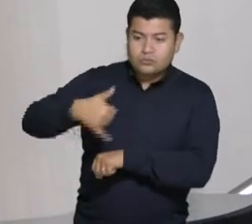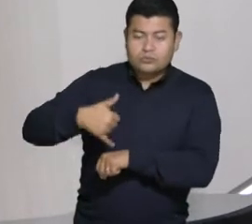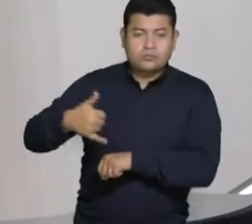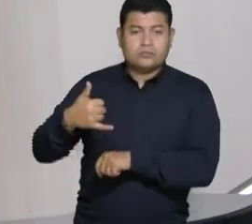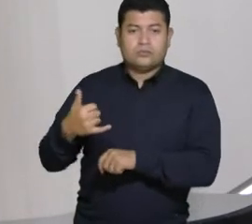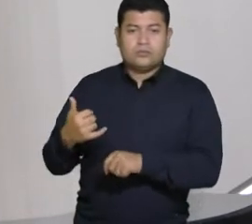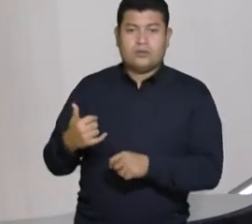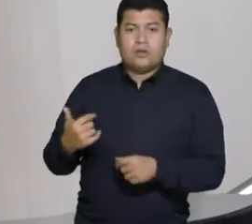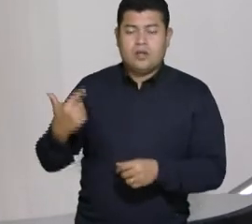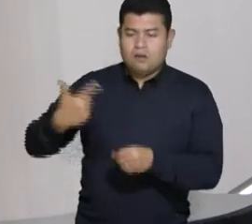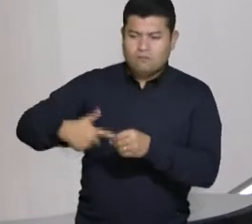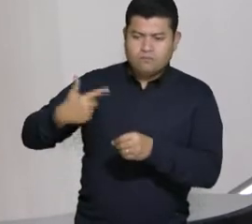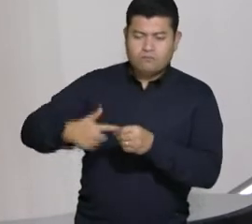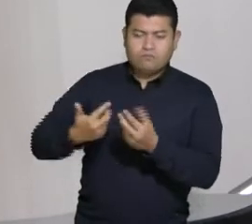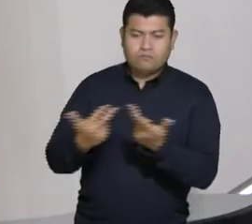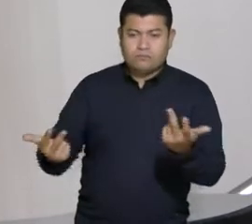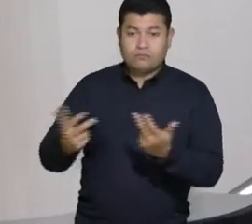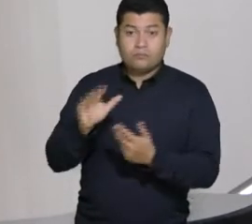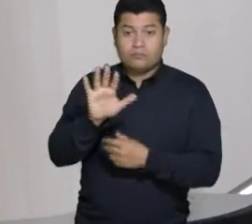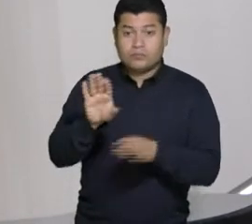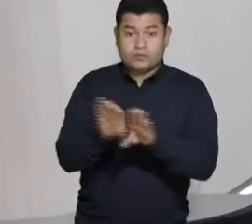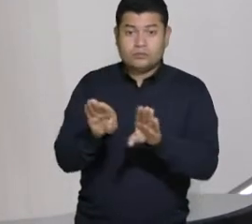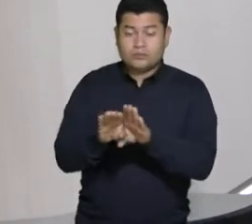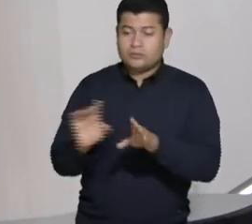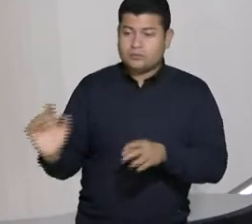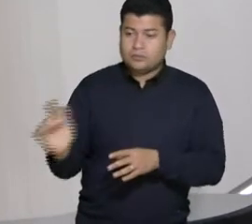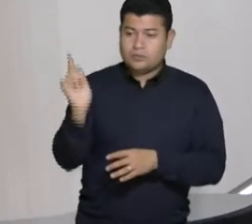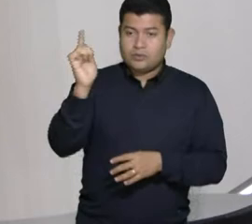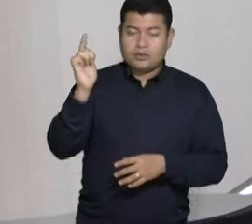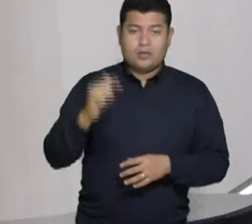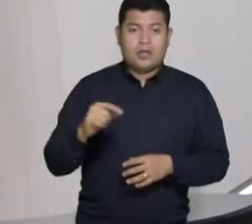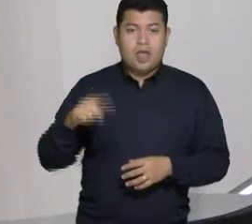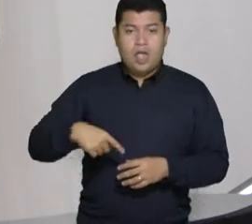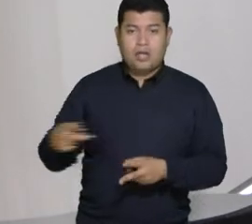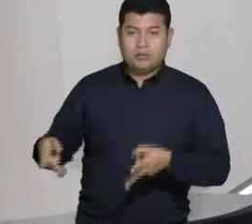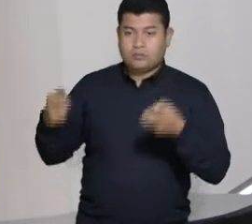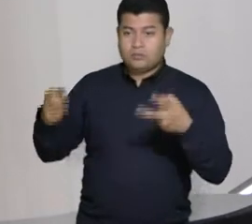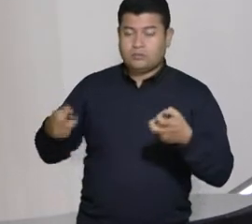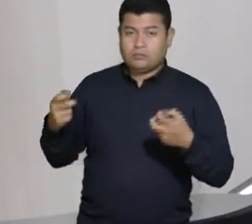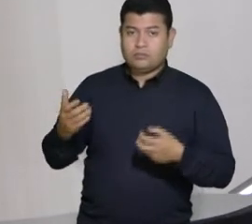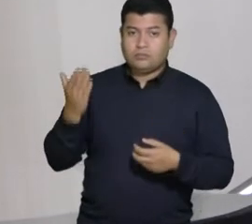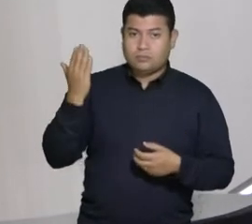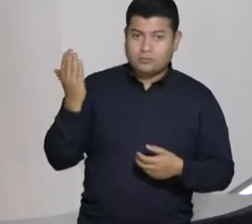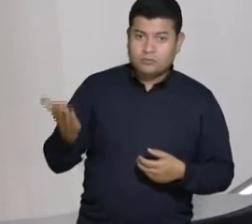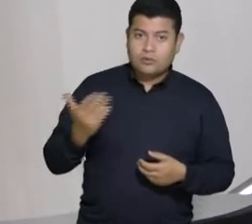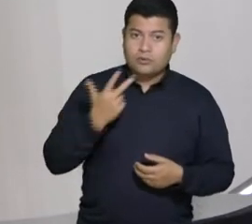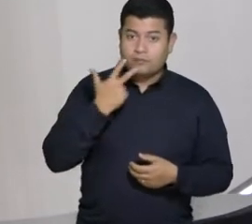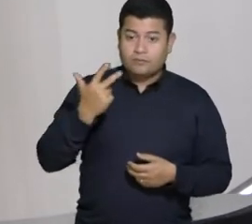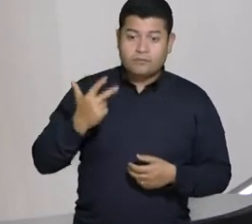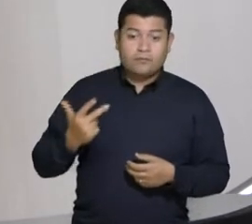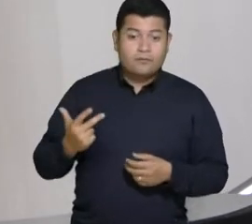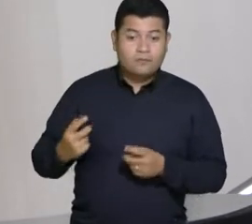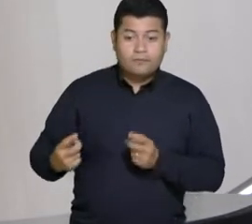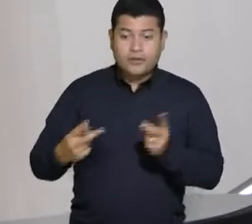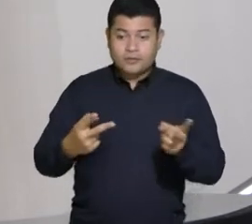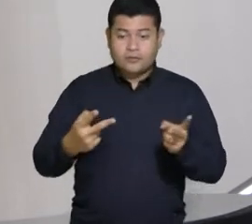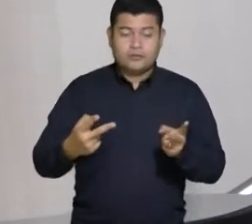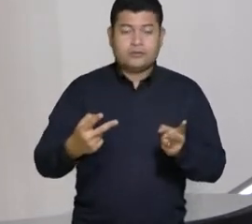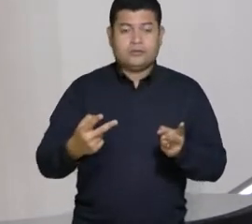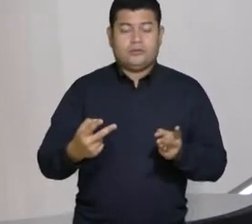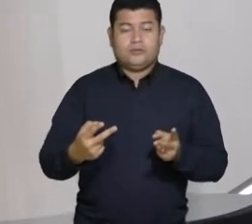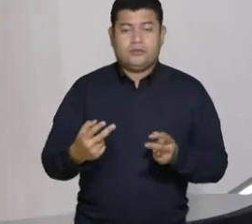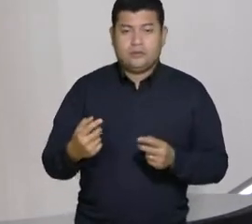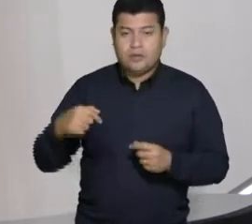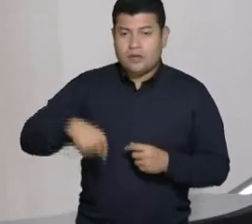gasolina no etanol não mas tá sentindo no gás natural também que é explorado pela Petrobras lipito vendido preces e gás e